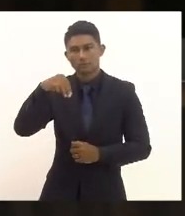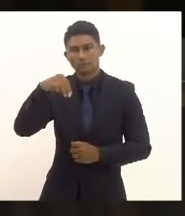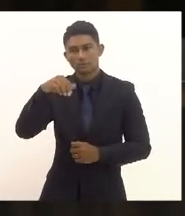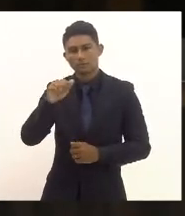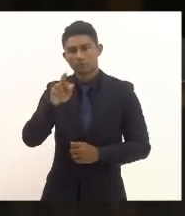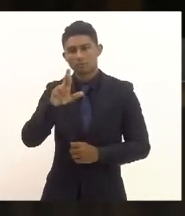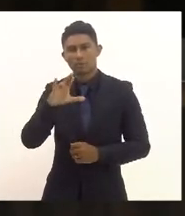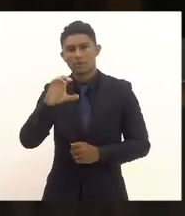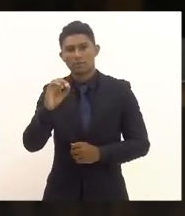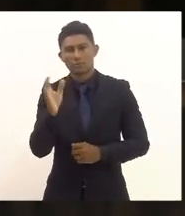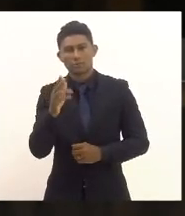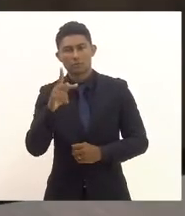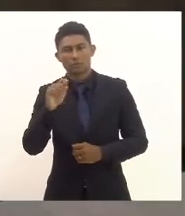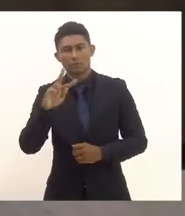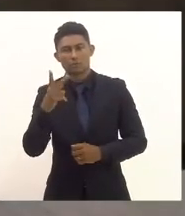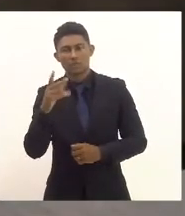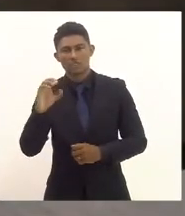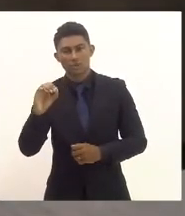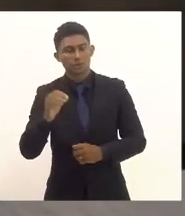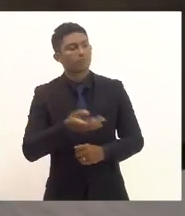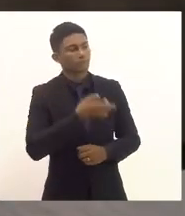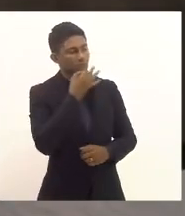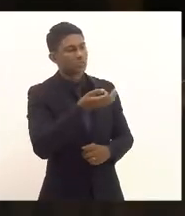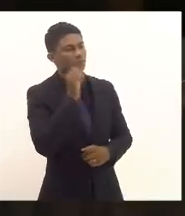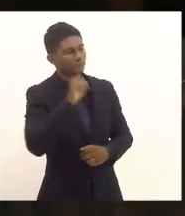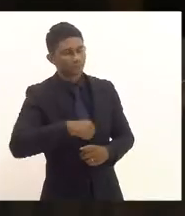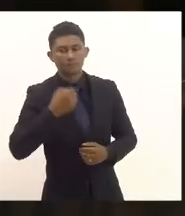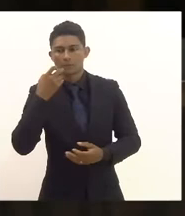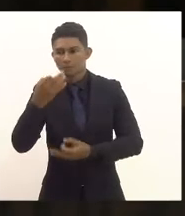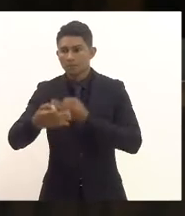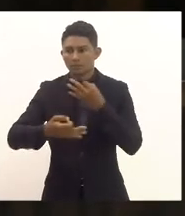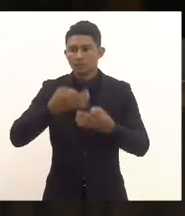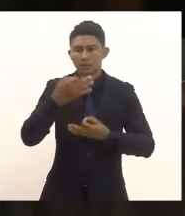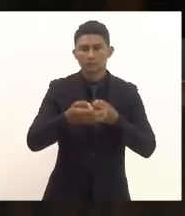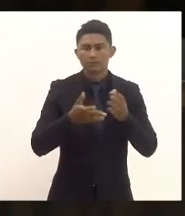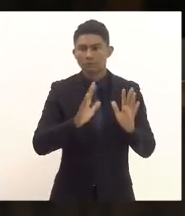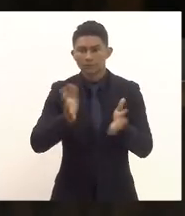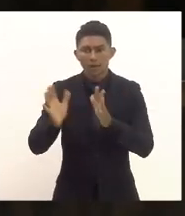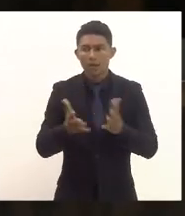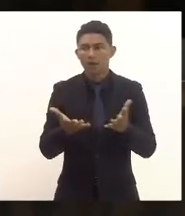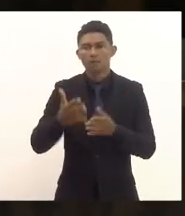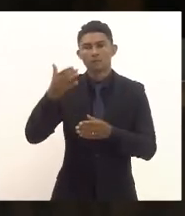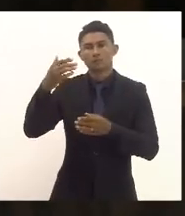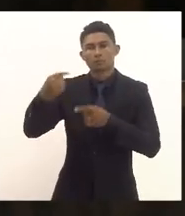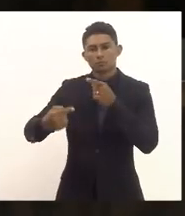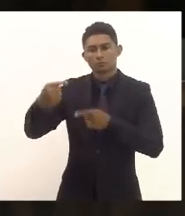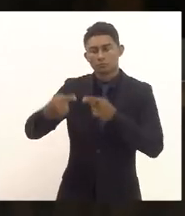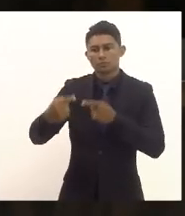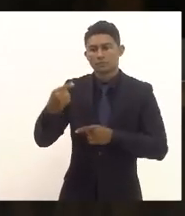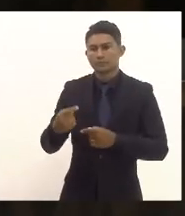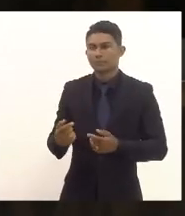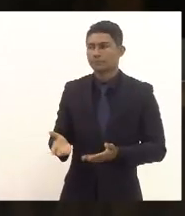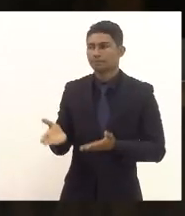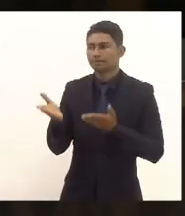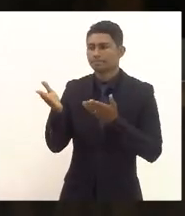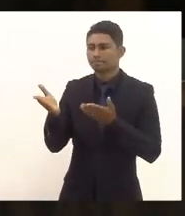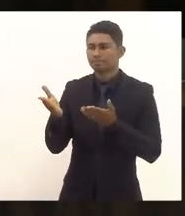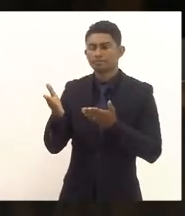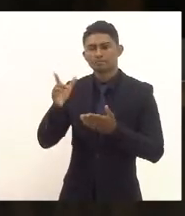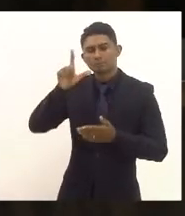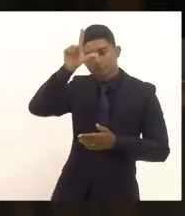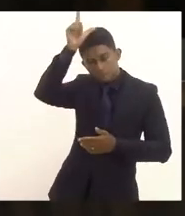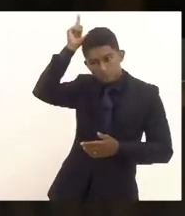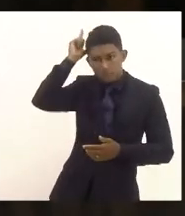Pacheco parecer favorável à pareceres emitidos em discussão para discutir para discutir